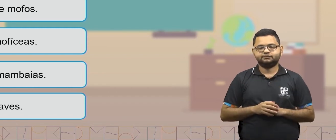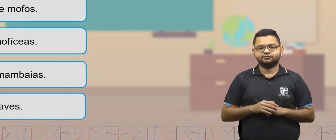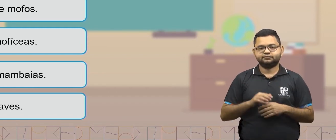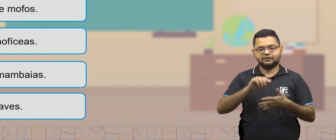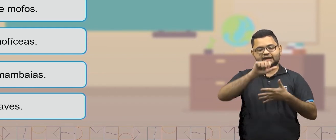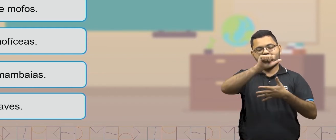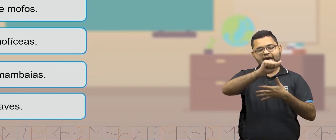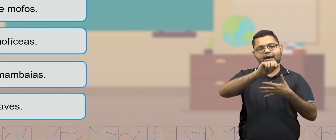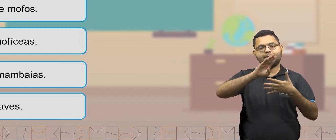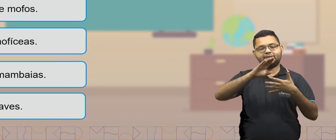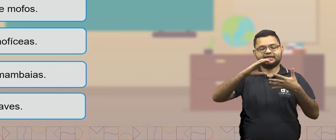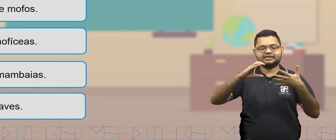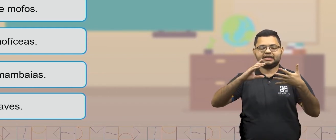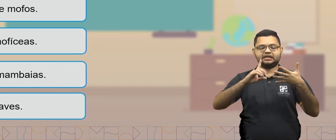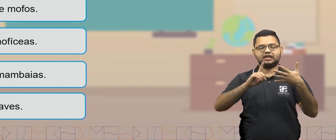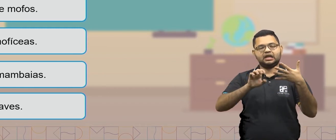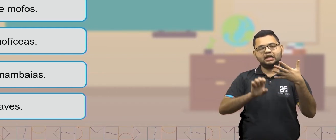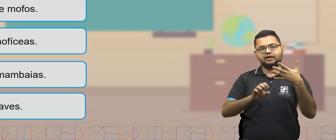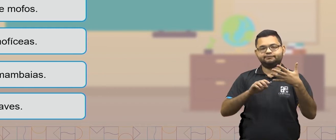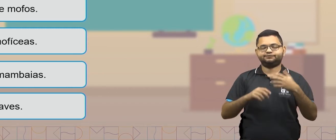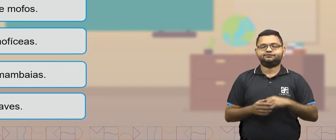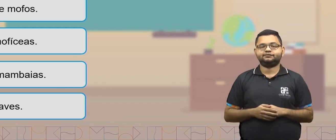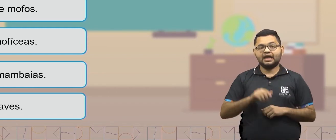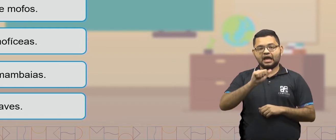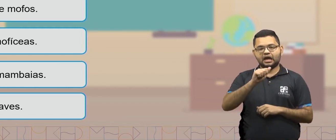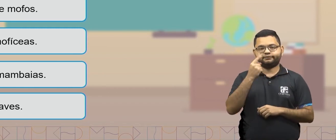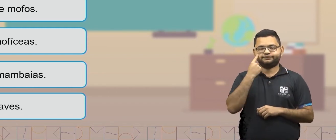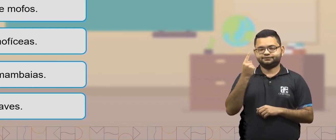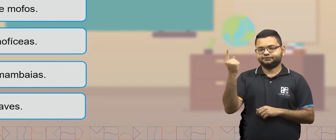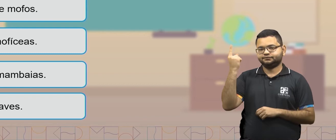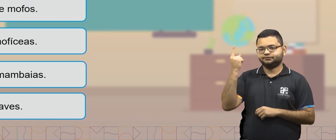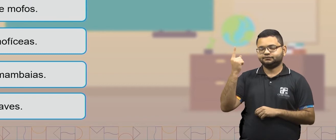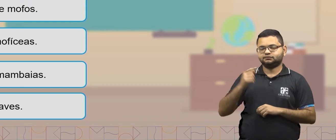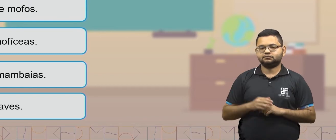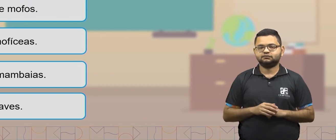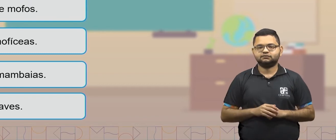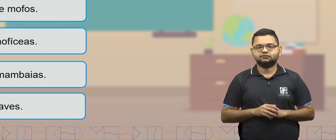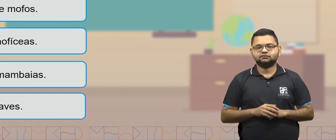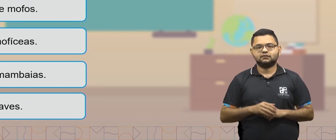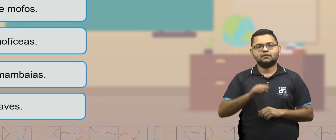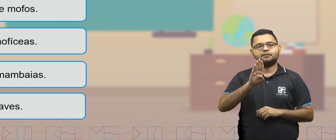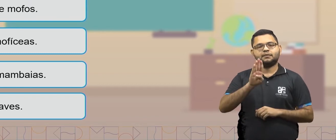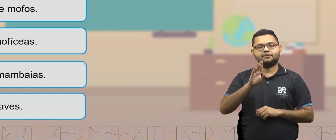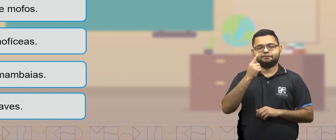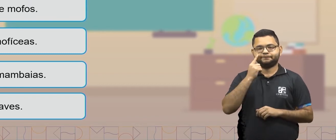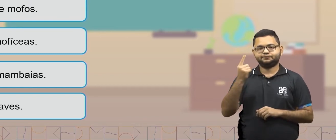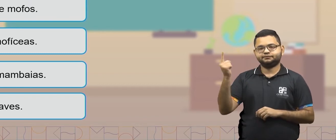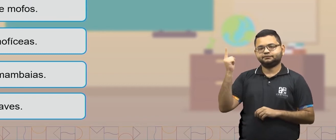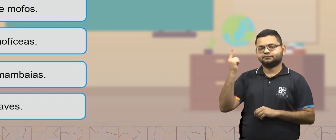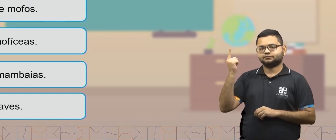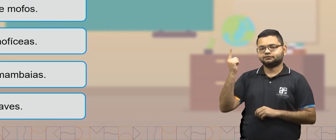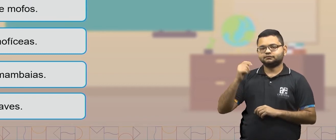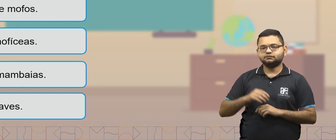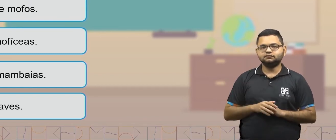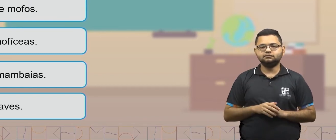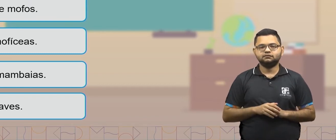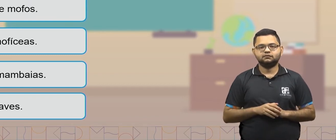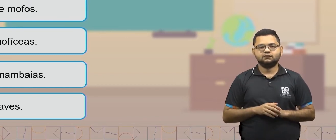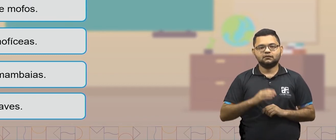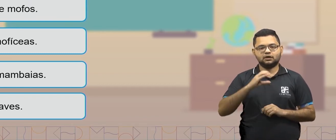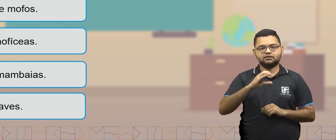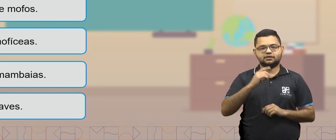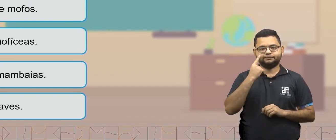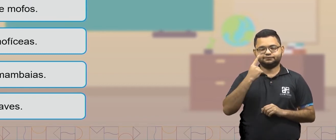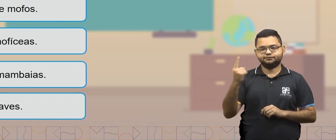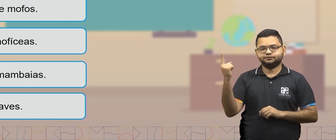A, B, C, D e E. Letra A, bactérias e protozoários. Letra B, cogumelos e mofos.